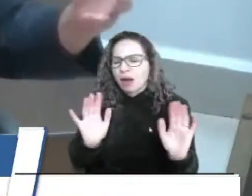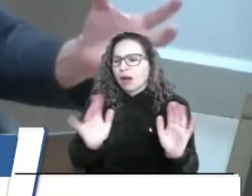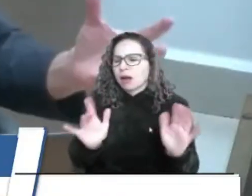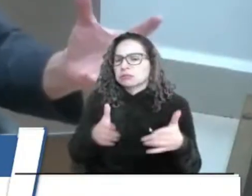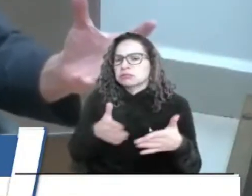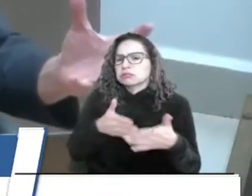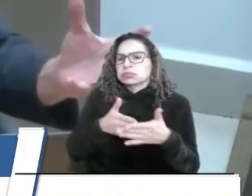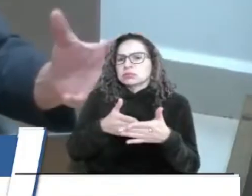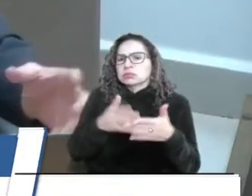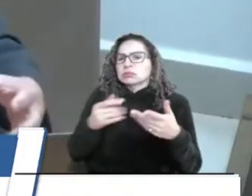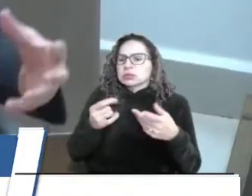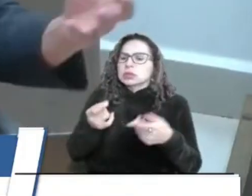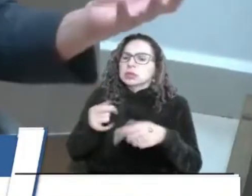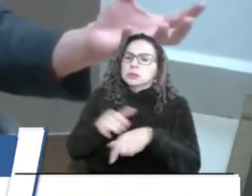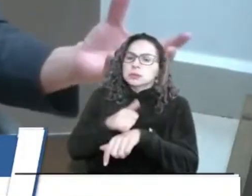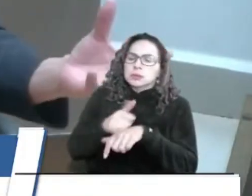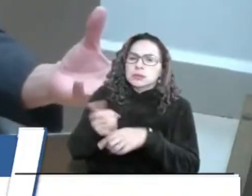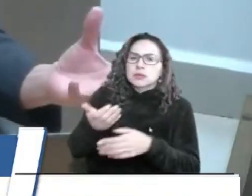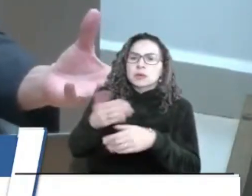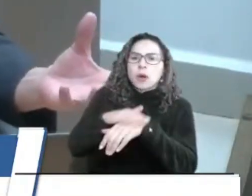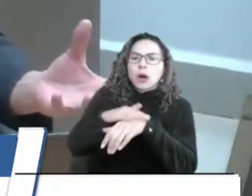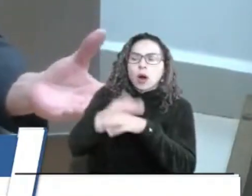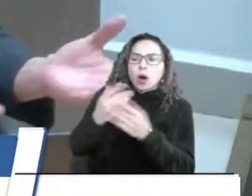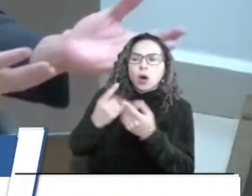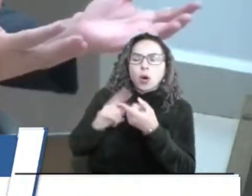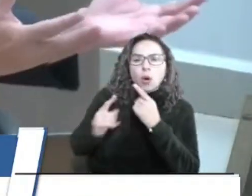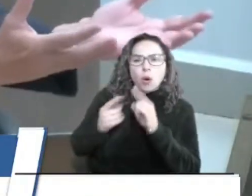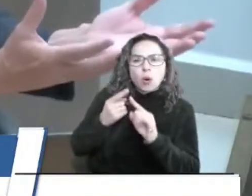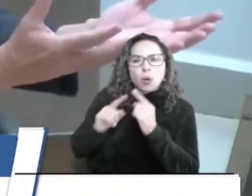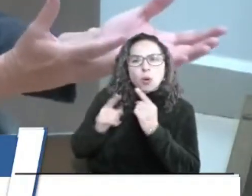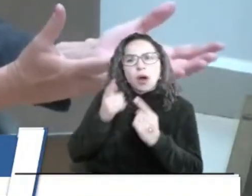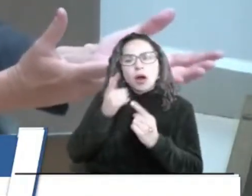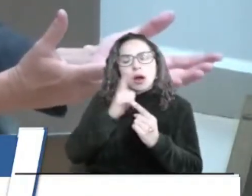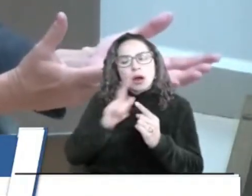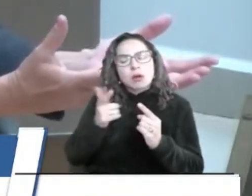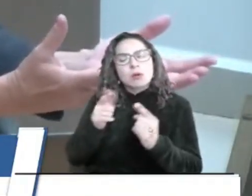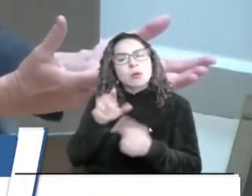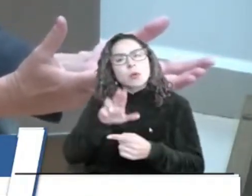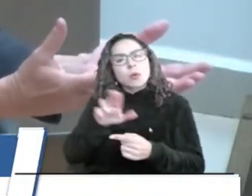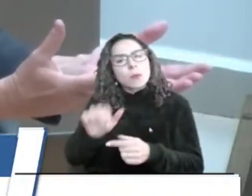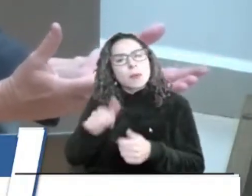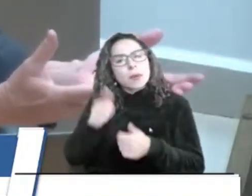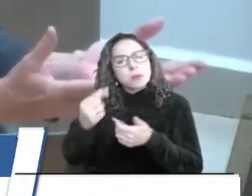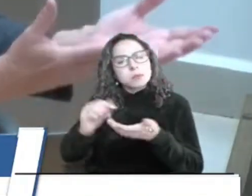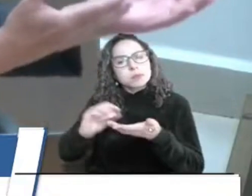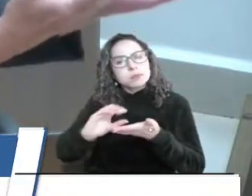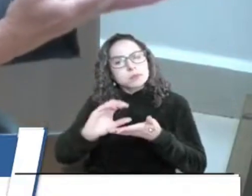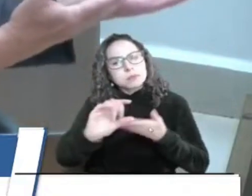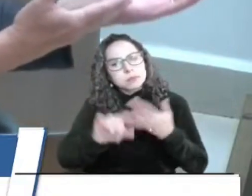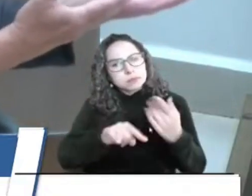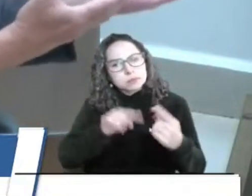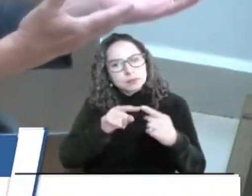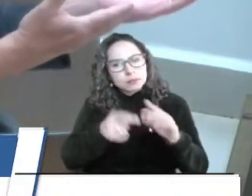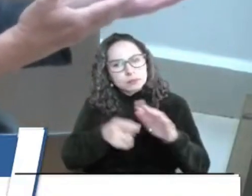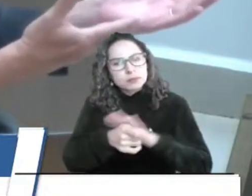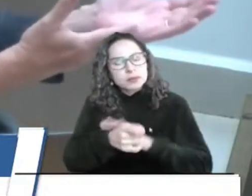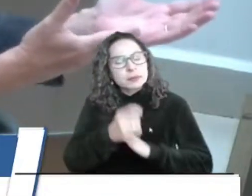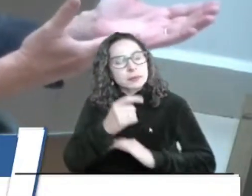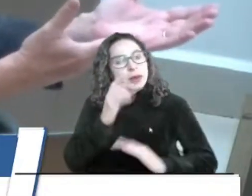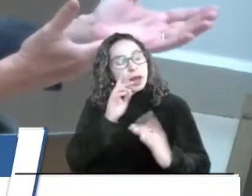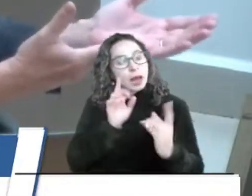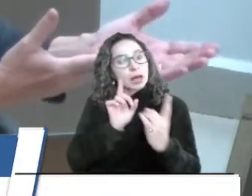que haja uma negociação, uma conciliação, para que use da melhor forma o recurso público para atender os interesses